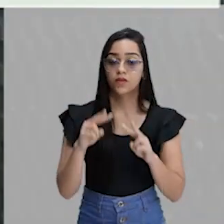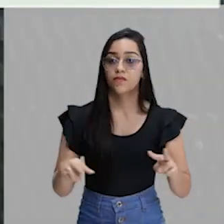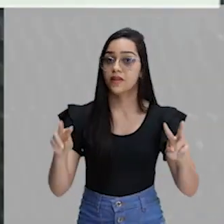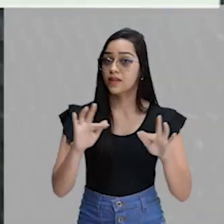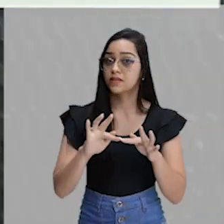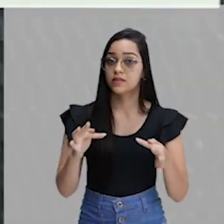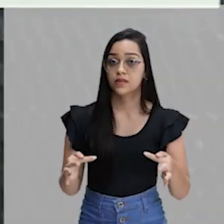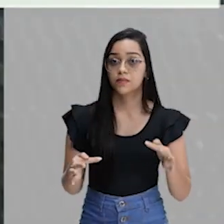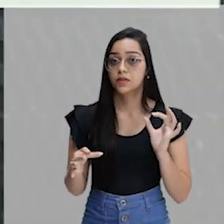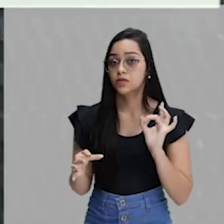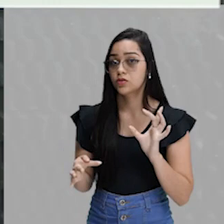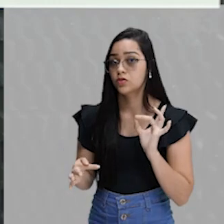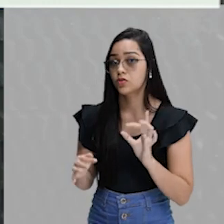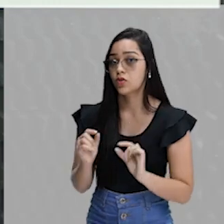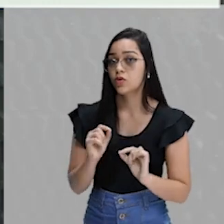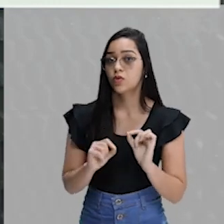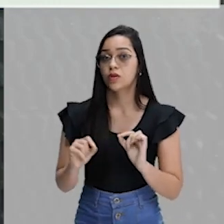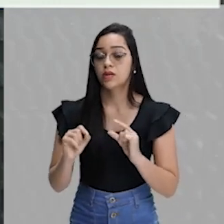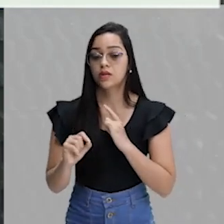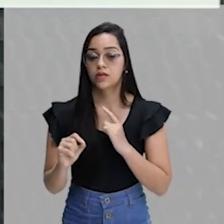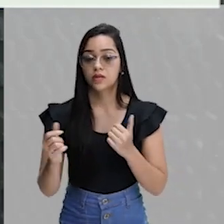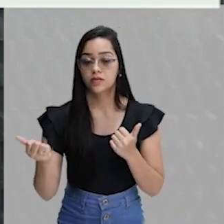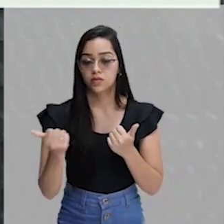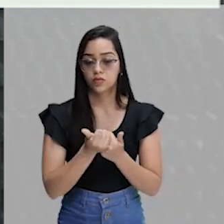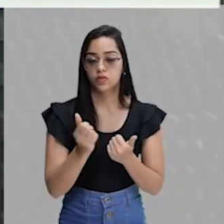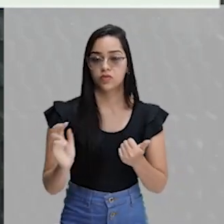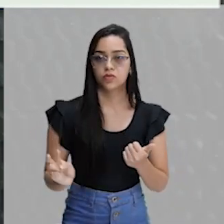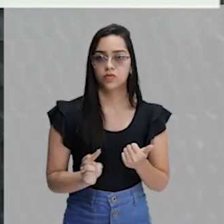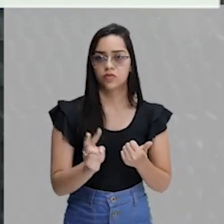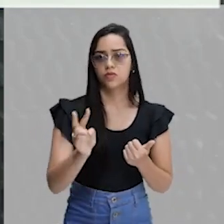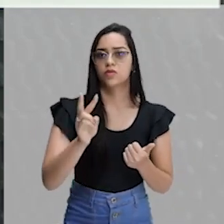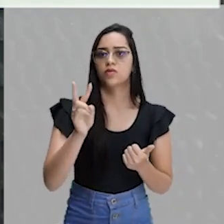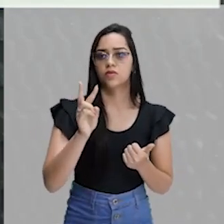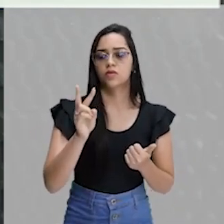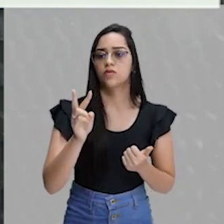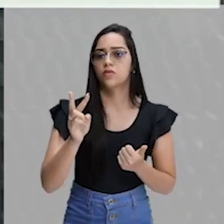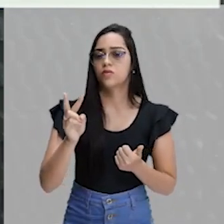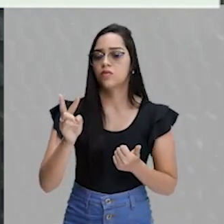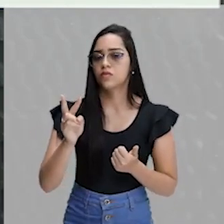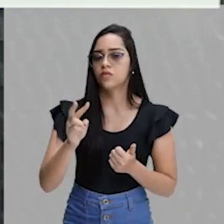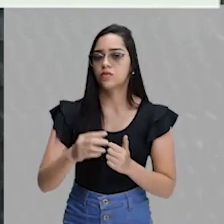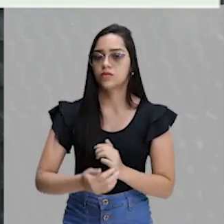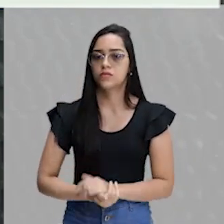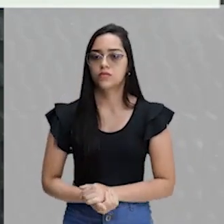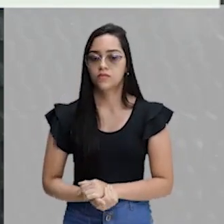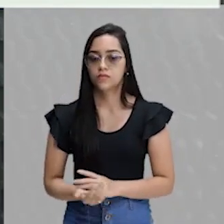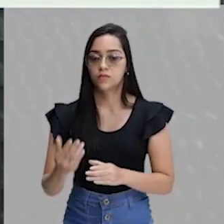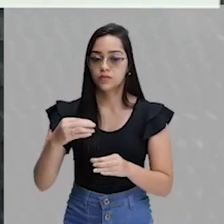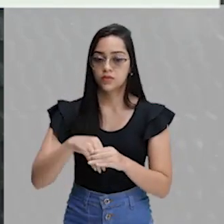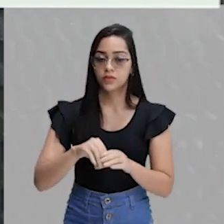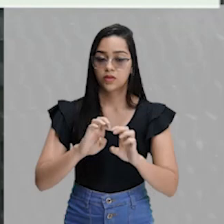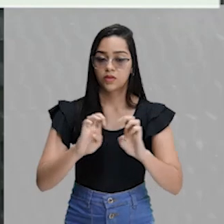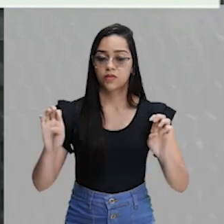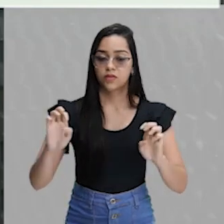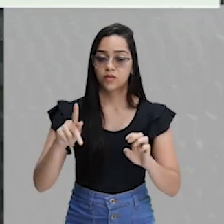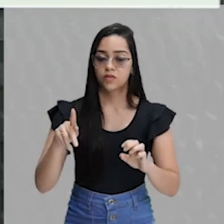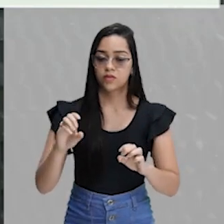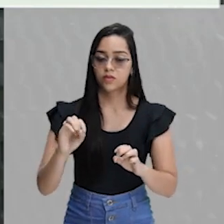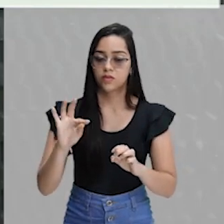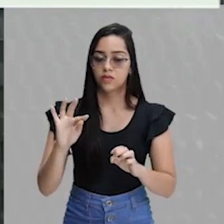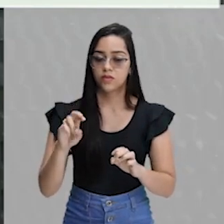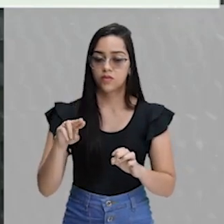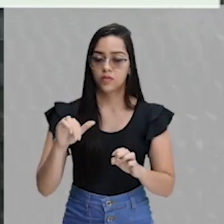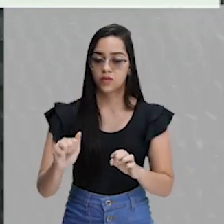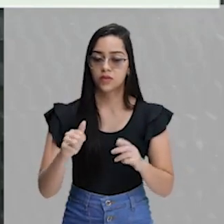muito simples. Basta fazer a substituição dos valores, não é? Dentro da equação da potência, né?